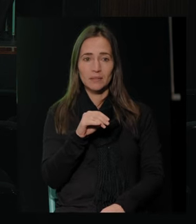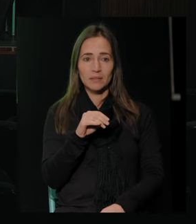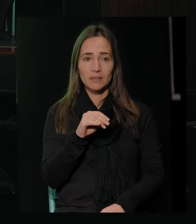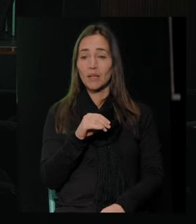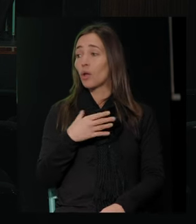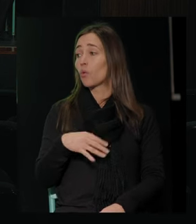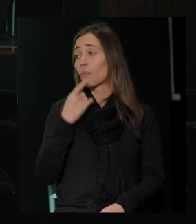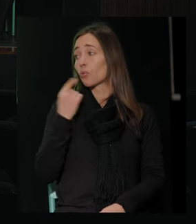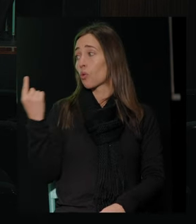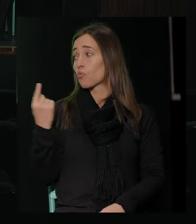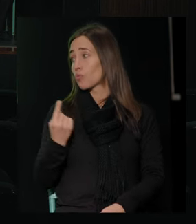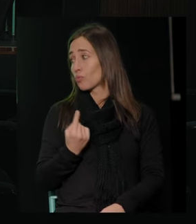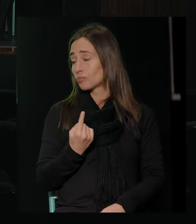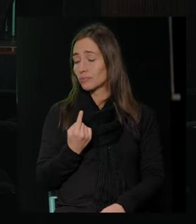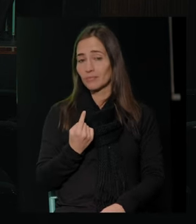uma a cada